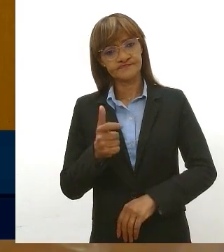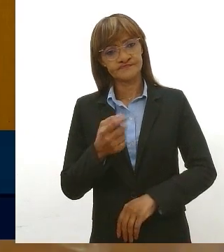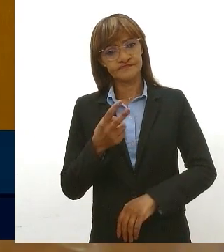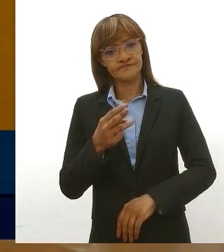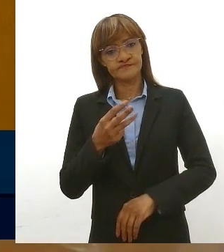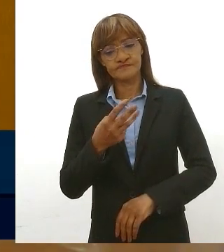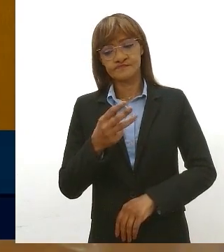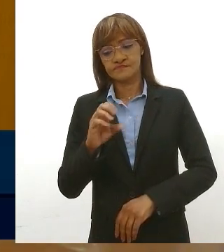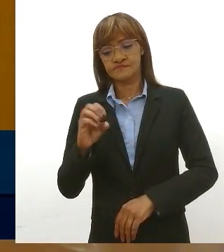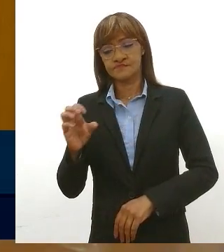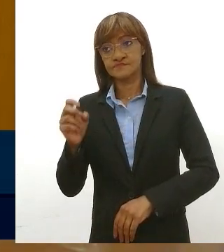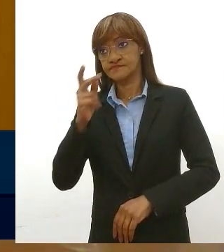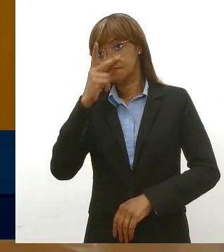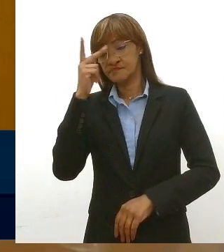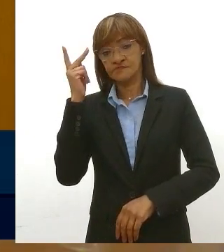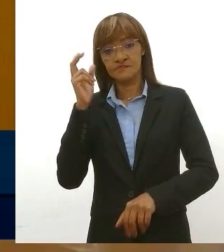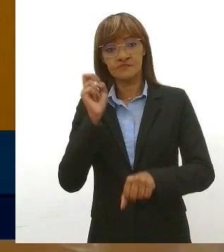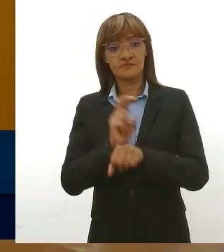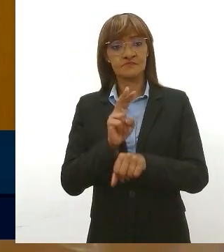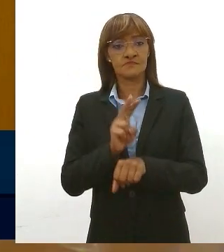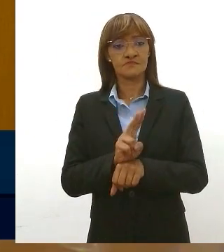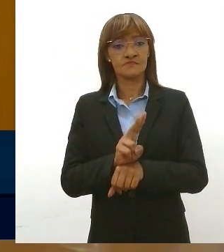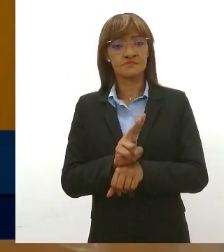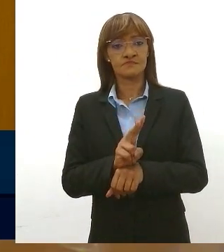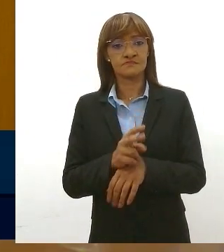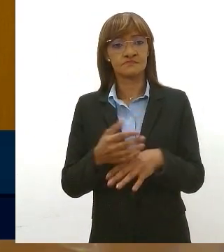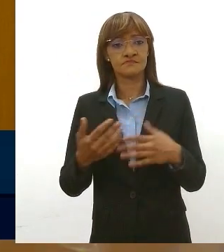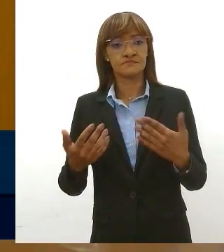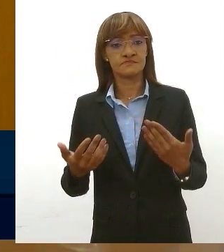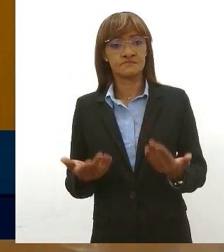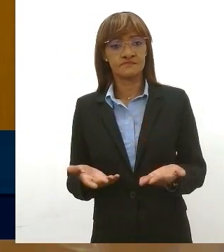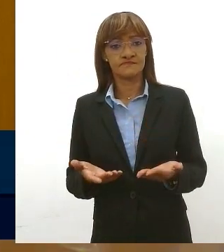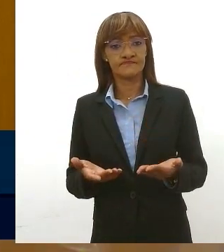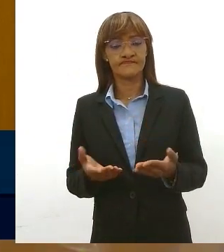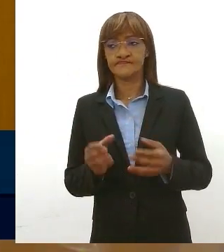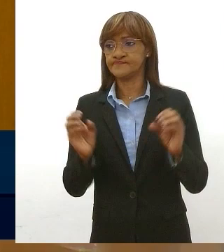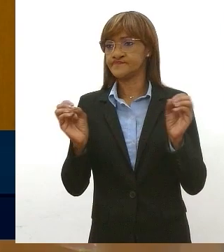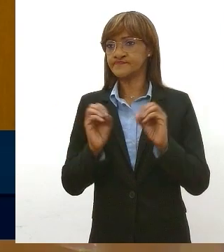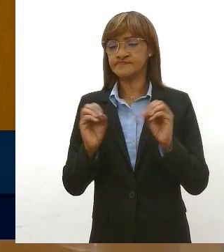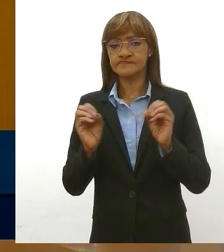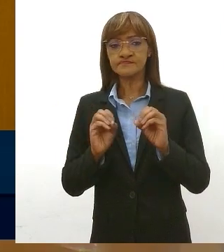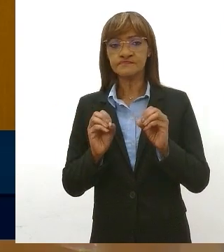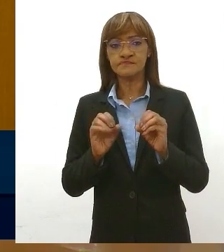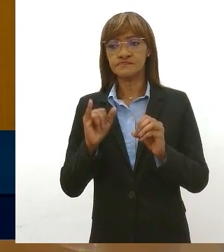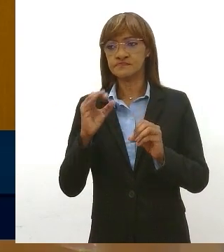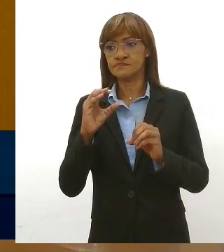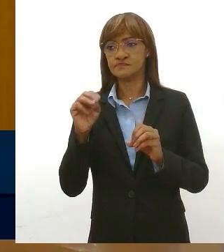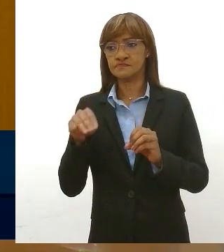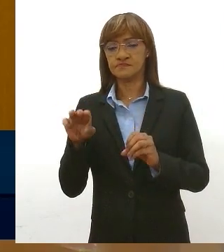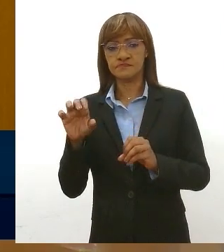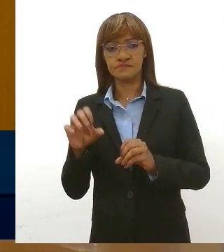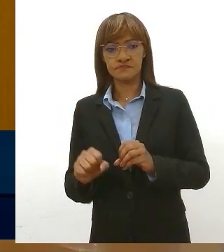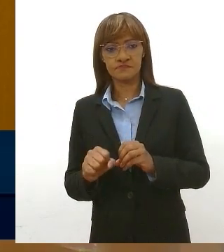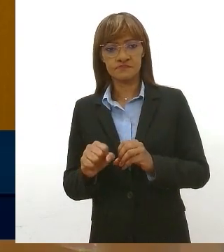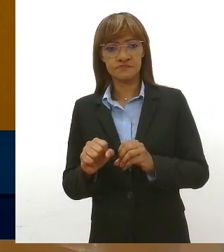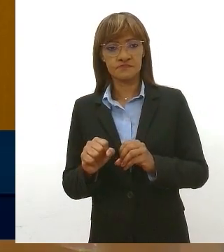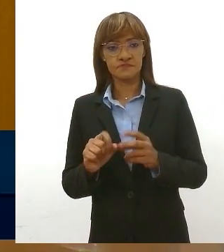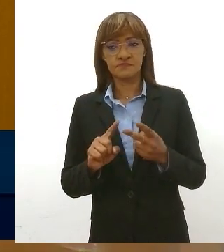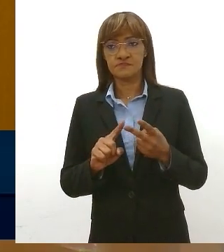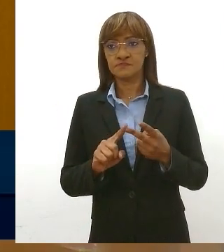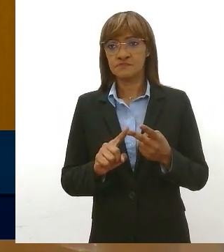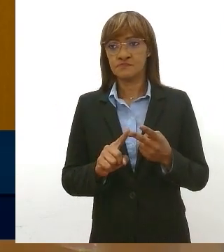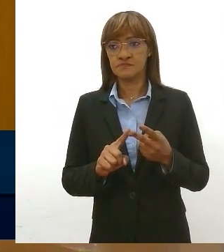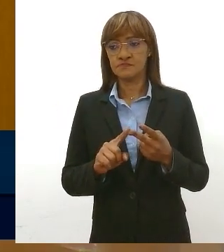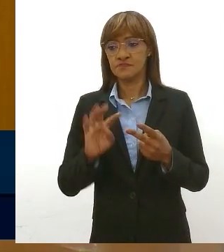sem nenhum benefício de isenção de ICMS, sem nenhum benefício de locação, sem nenhum benefício do PSDI.